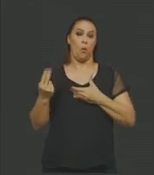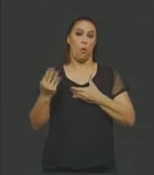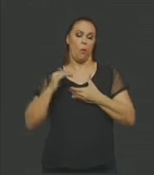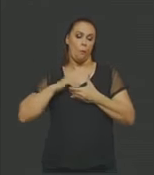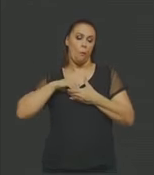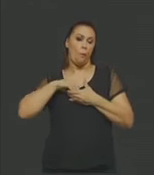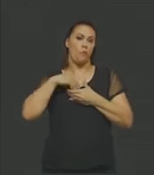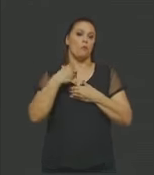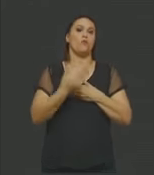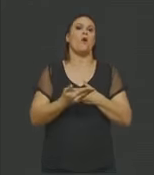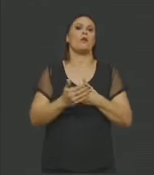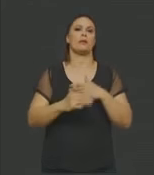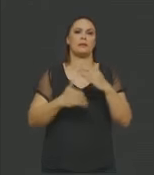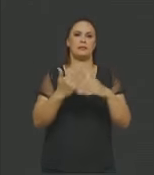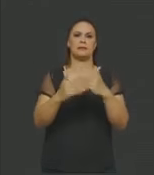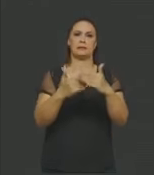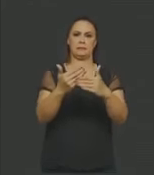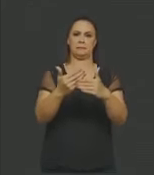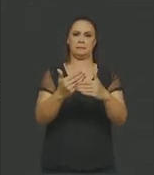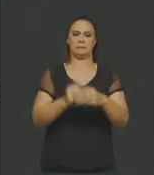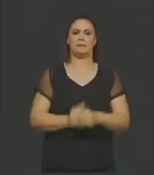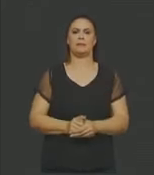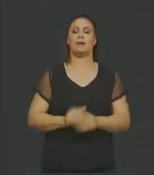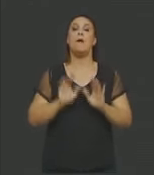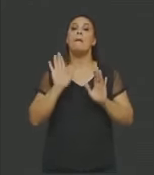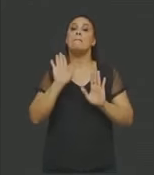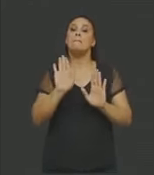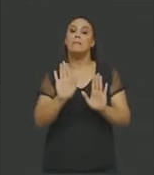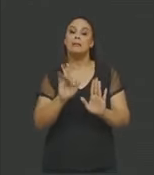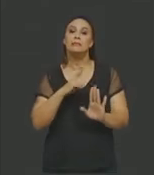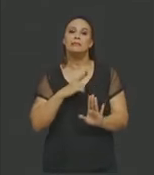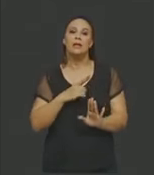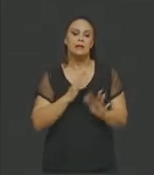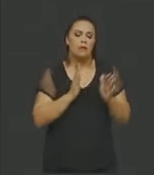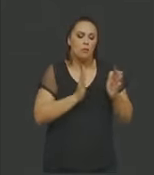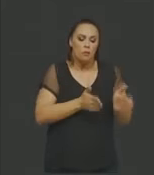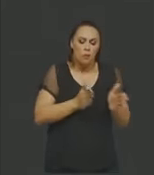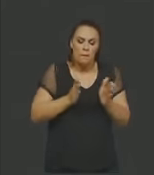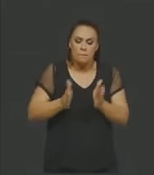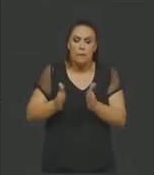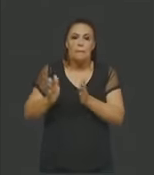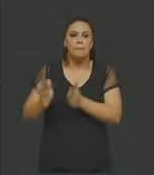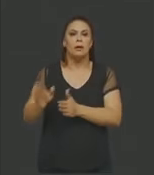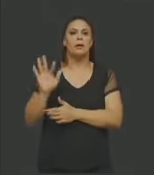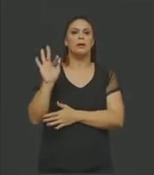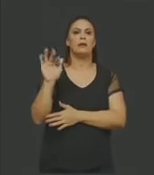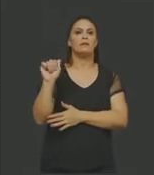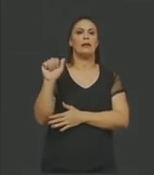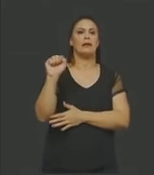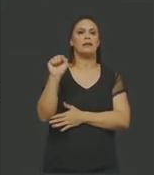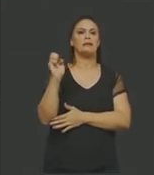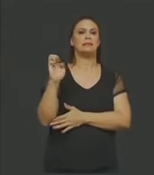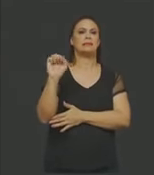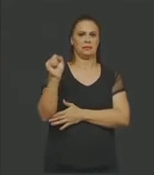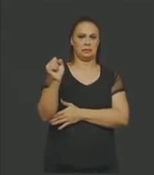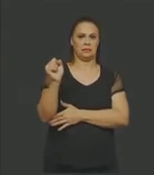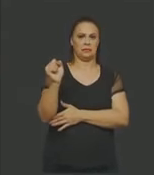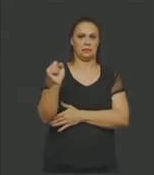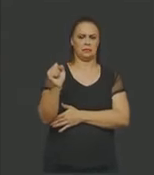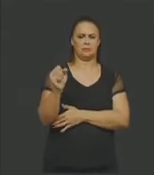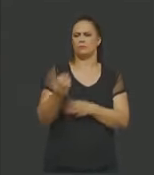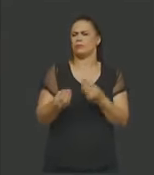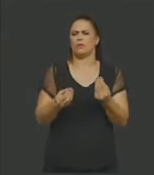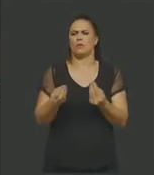tem algumas fases, então, que vai acontecer esse desenvolvimento. Como assim? Vamos lá. Desde, então, que